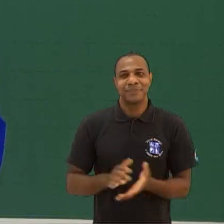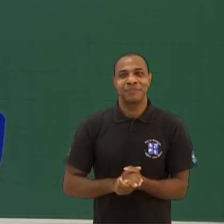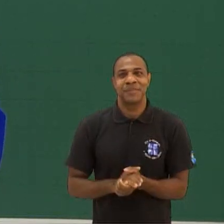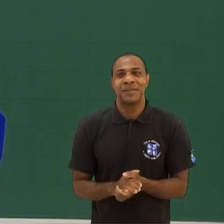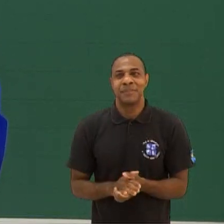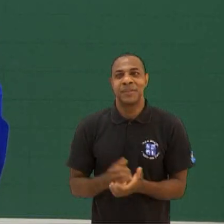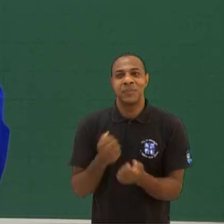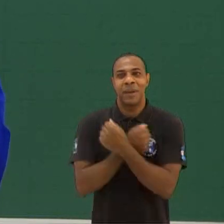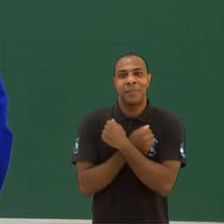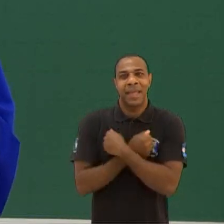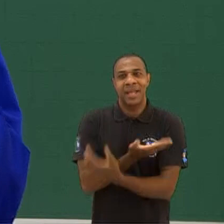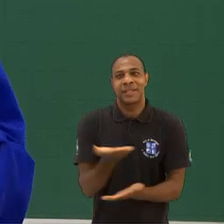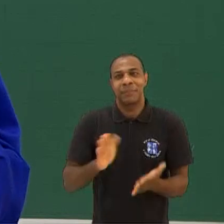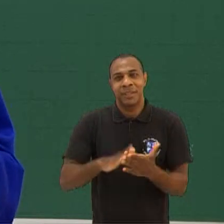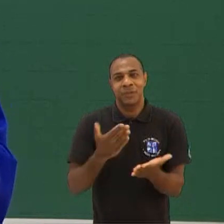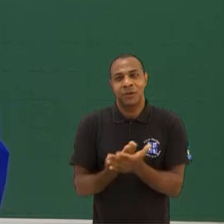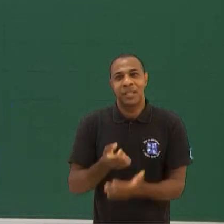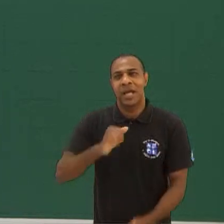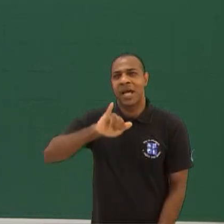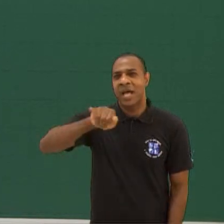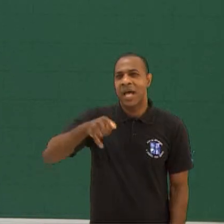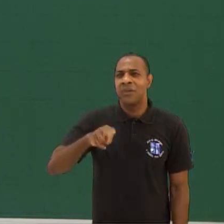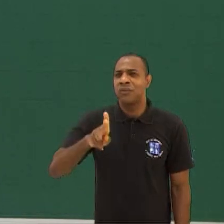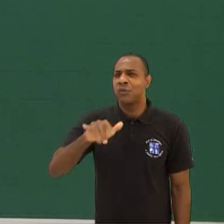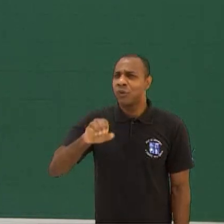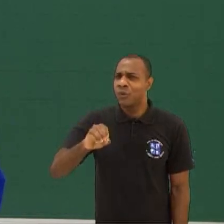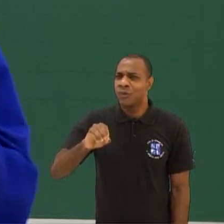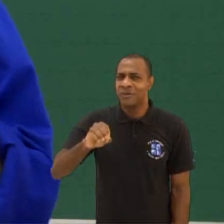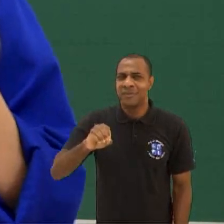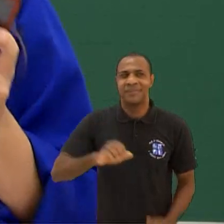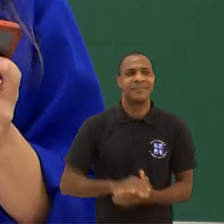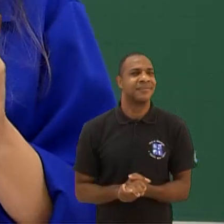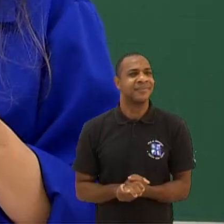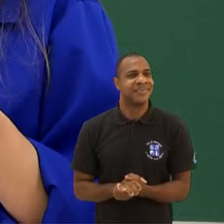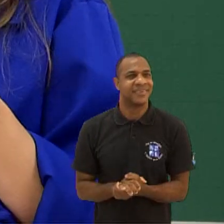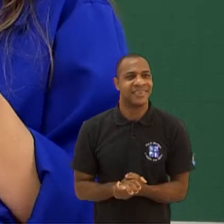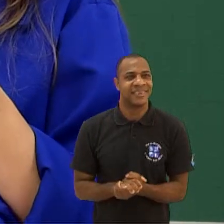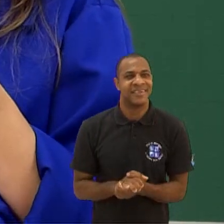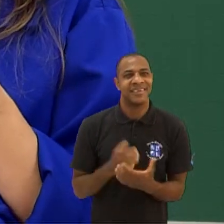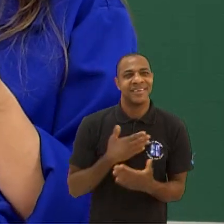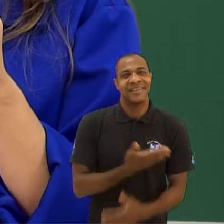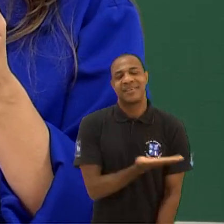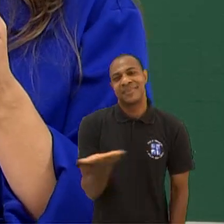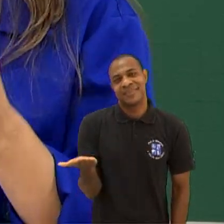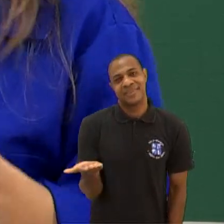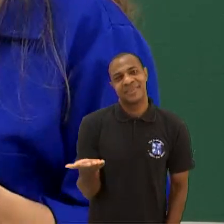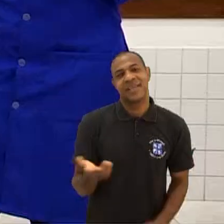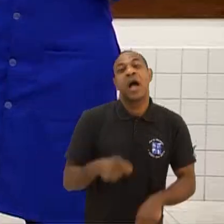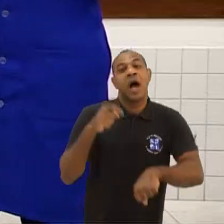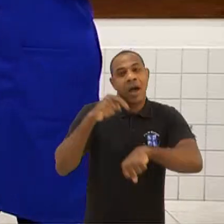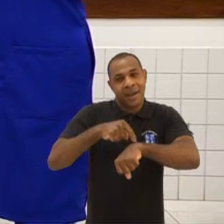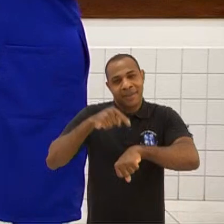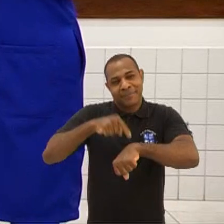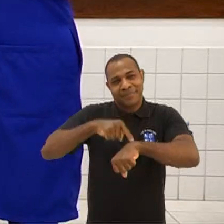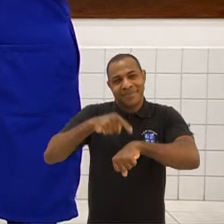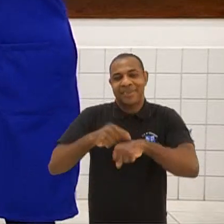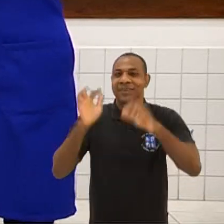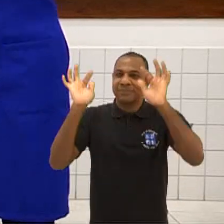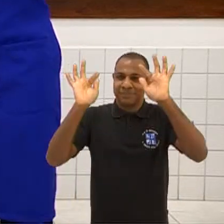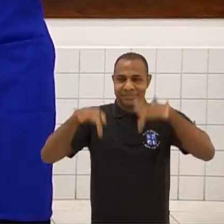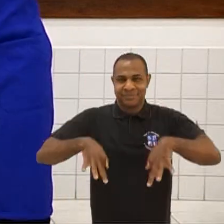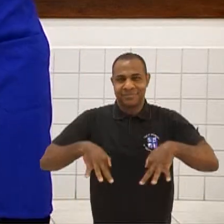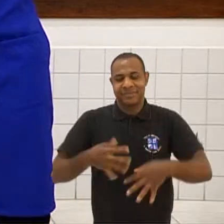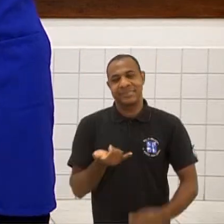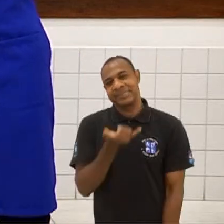Carambeí. Por favor, o nome dela é Aline Ortiz. Pessoal, infelizmente o nosso horário está acabando.